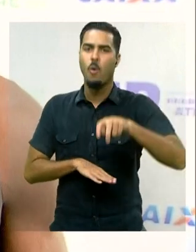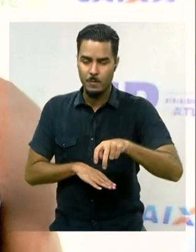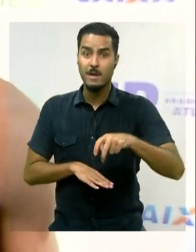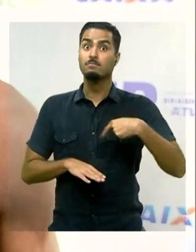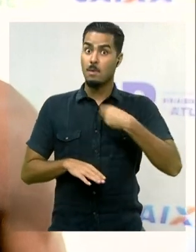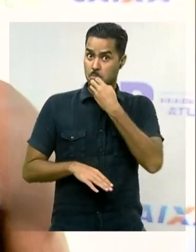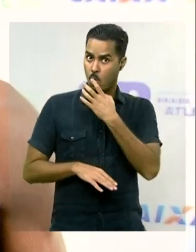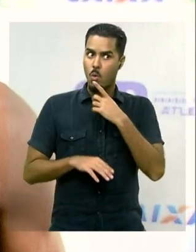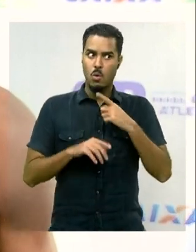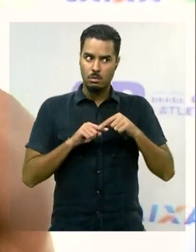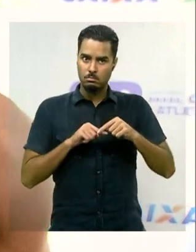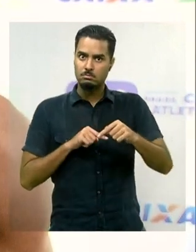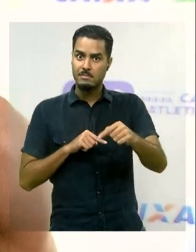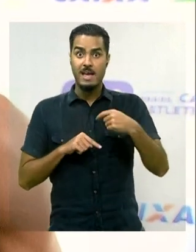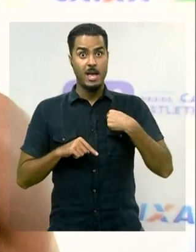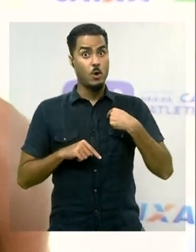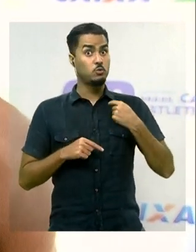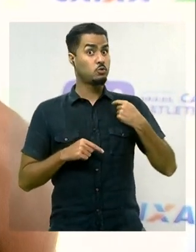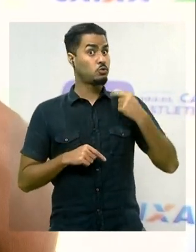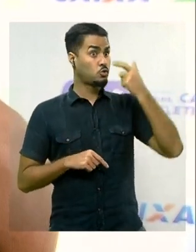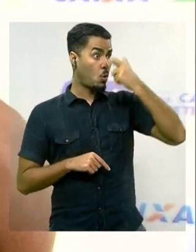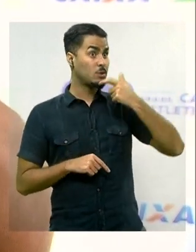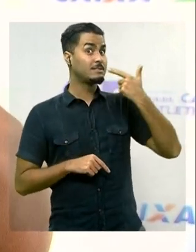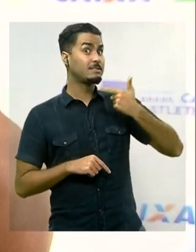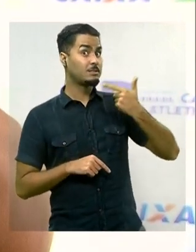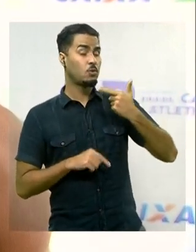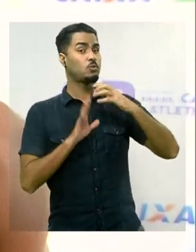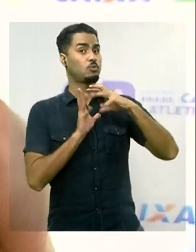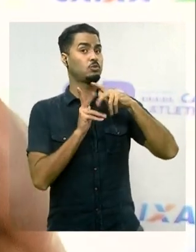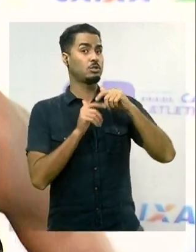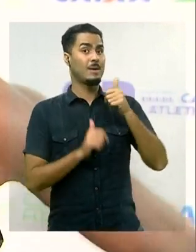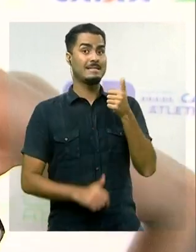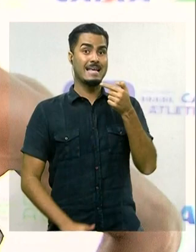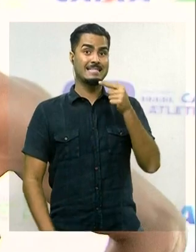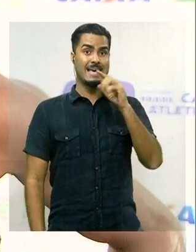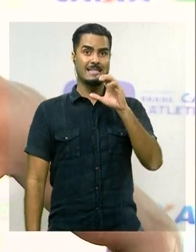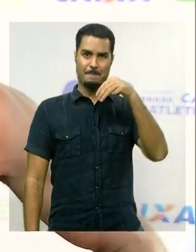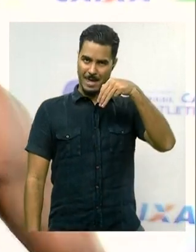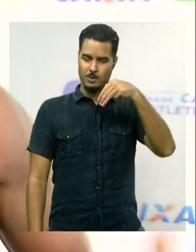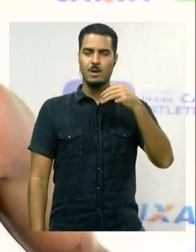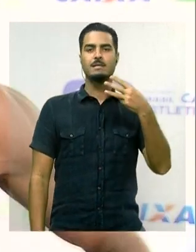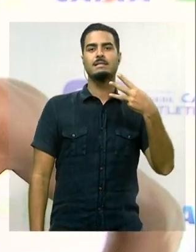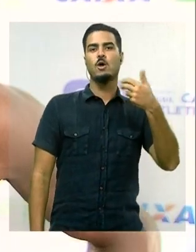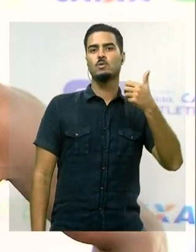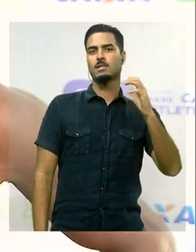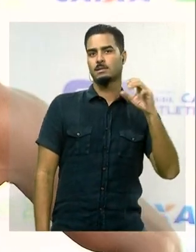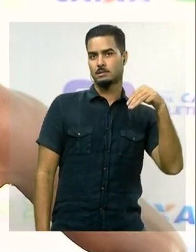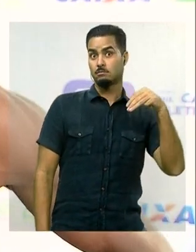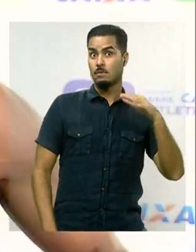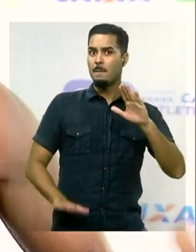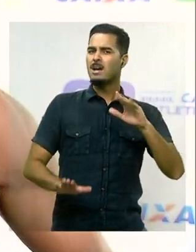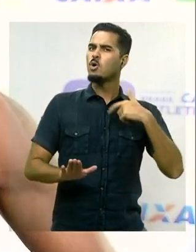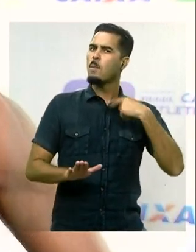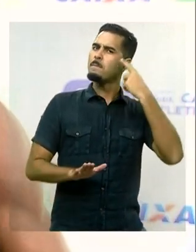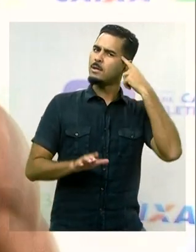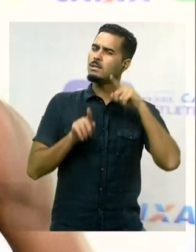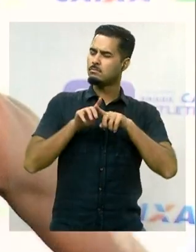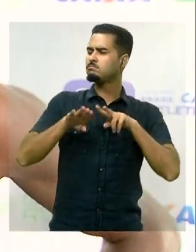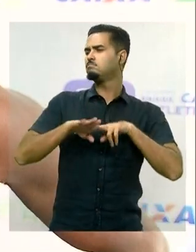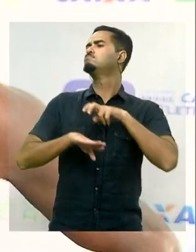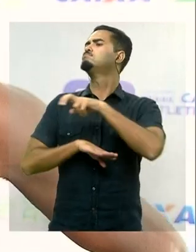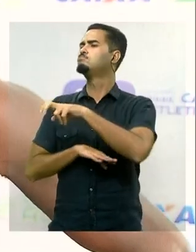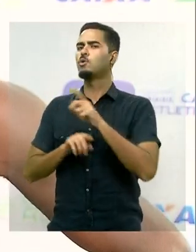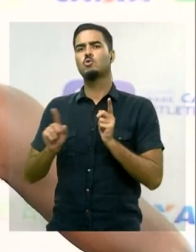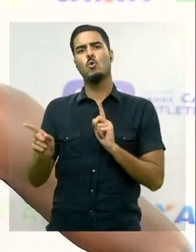eu sou o segundo do ranking mundial, com 17:31. Mas a gente não deixou de lado o salto em distância, a gente está indo